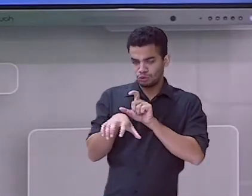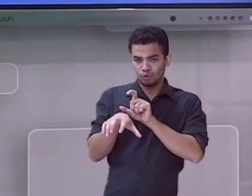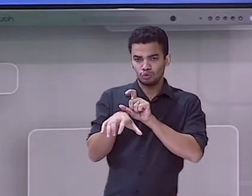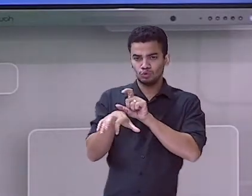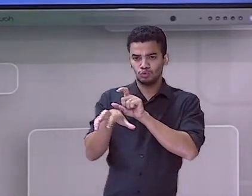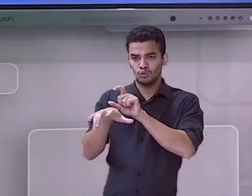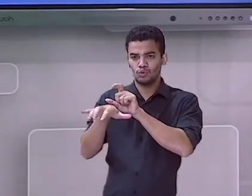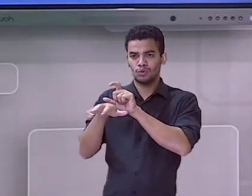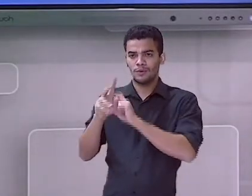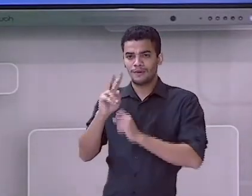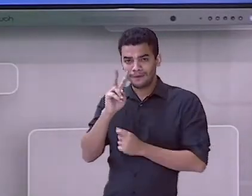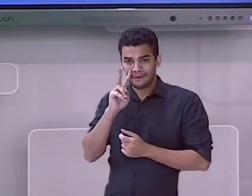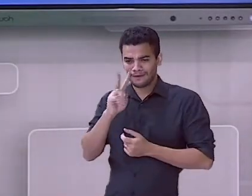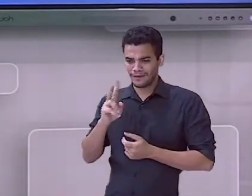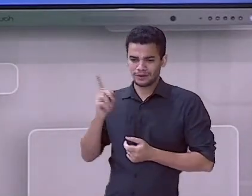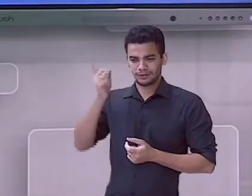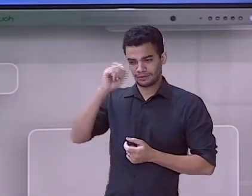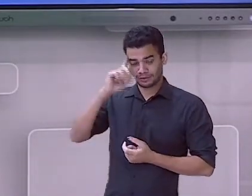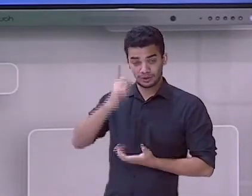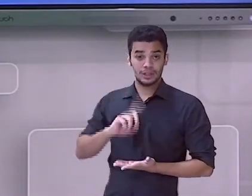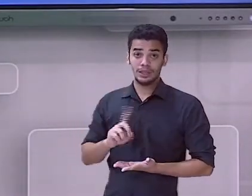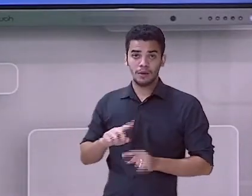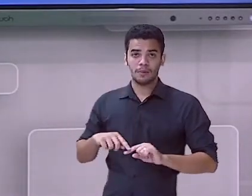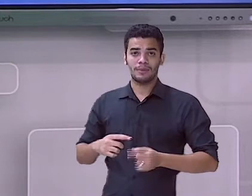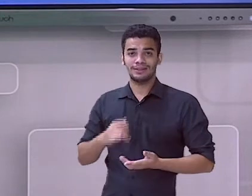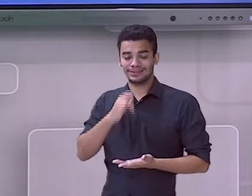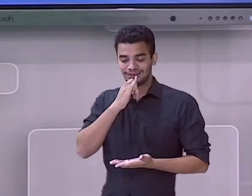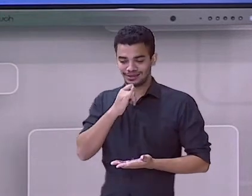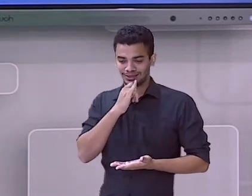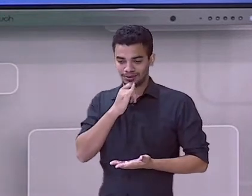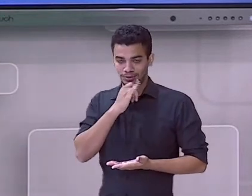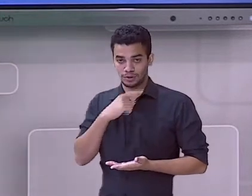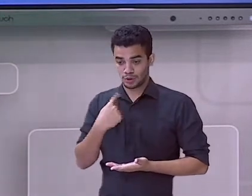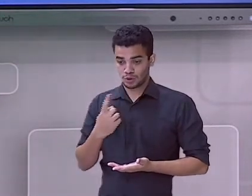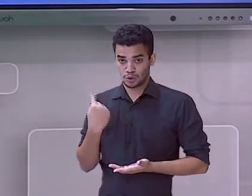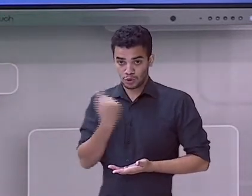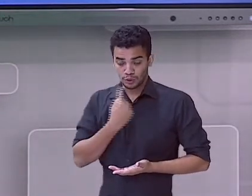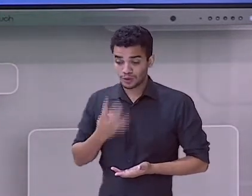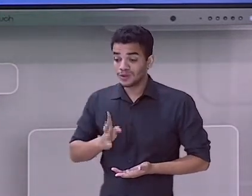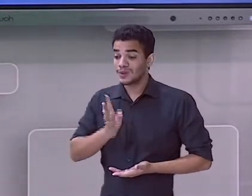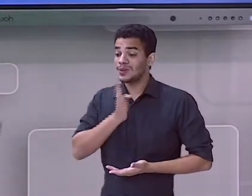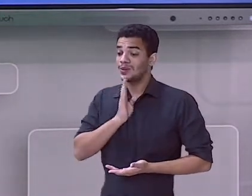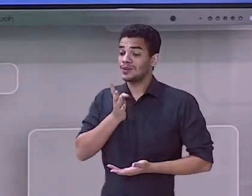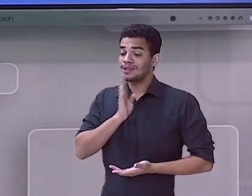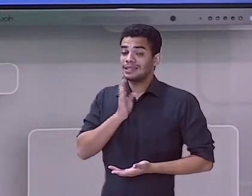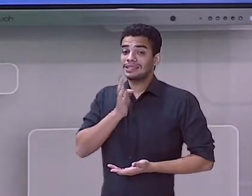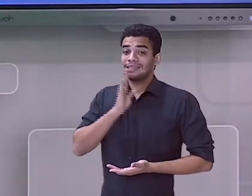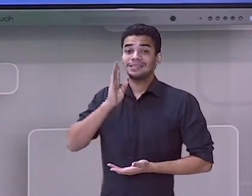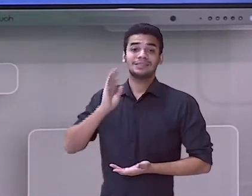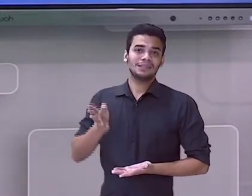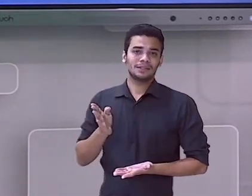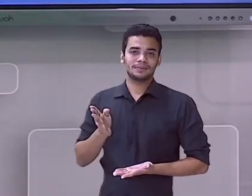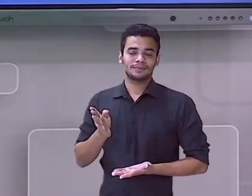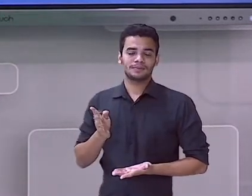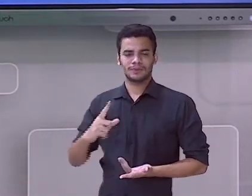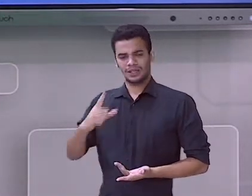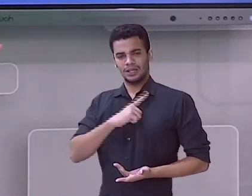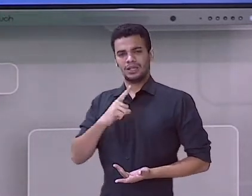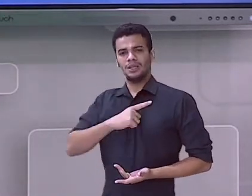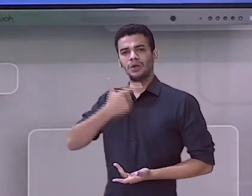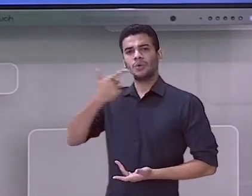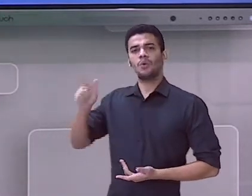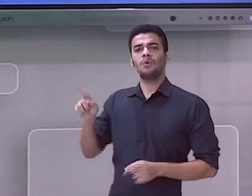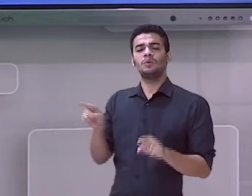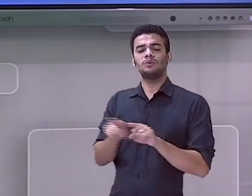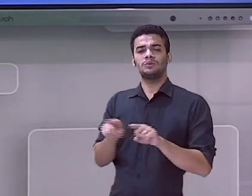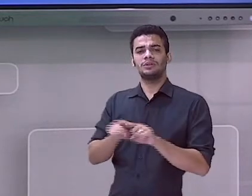aranhas, às vezes carrapato por causa do animal doméstico. O ácaro, ele está presente o tempo todo no ar que